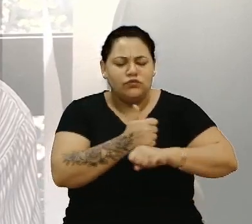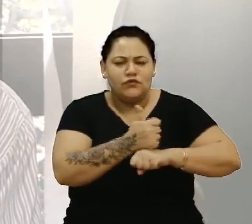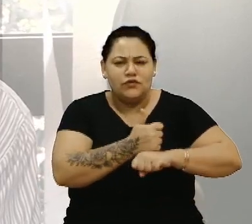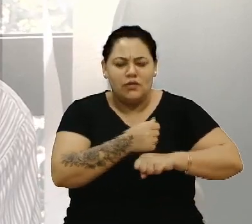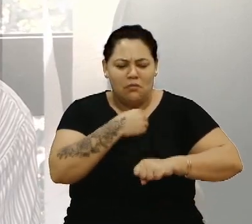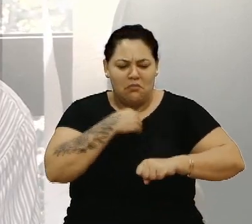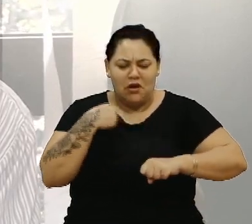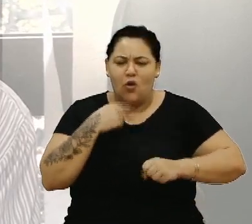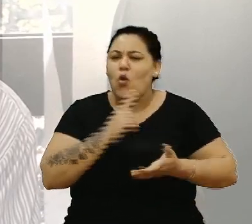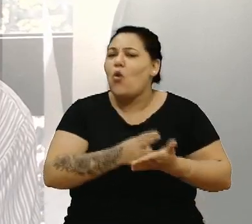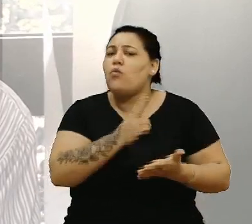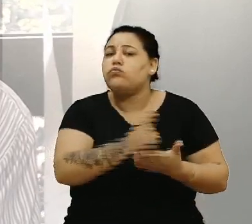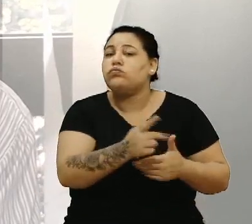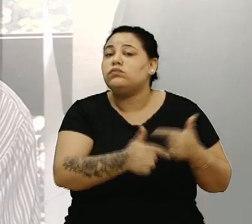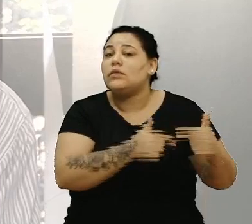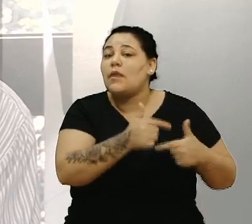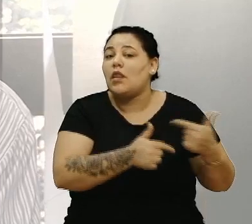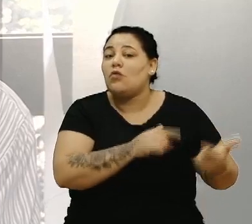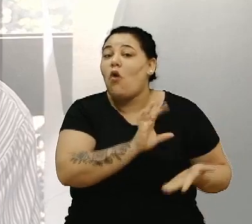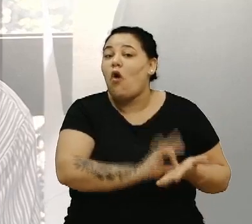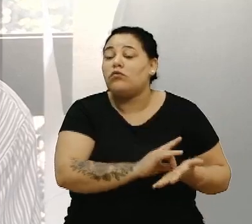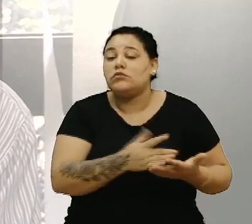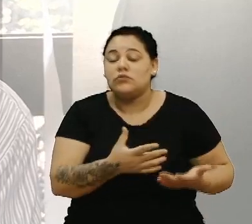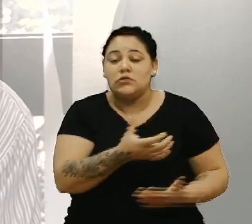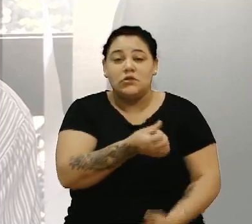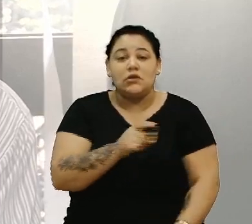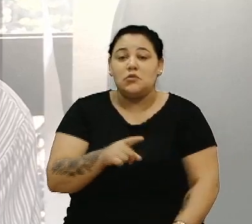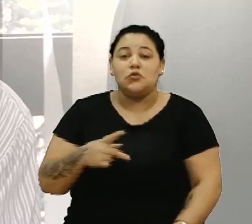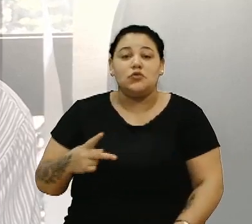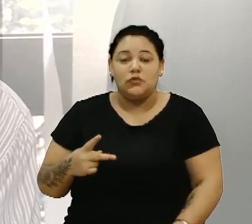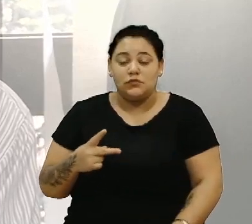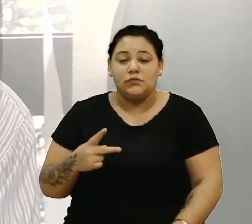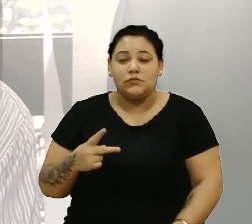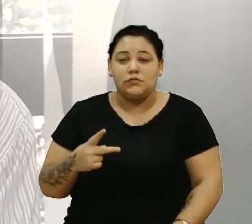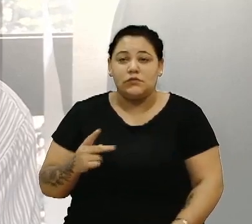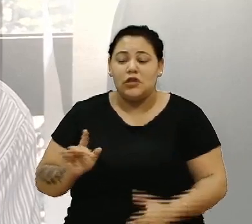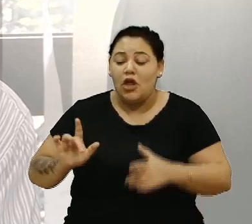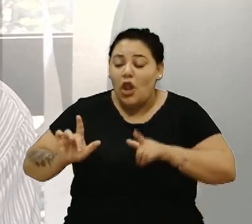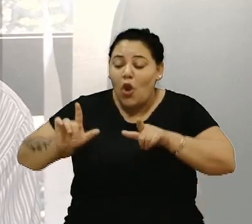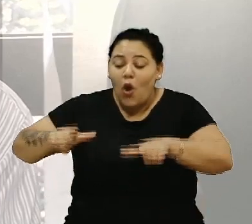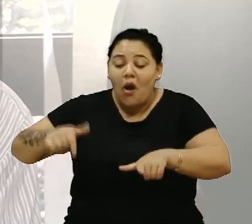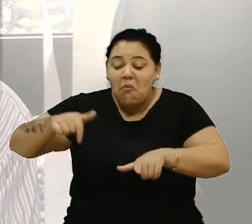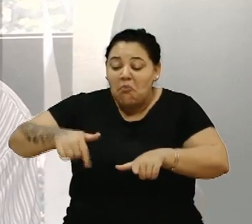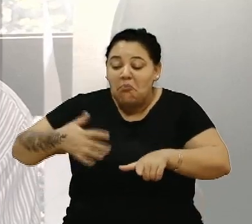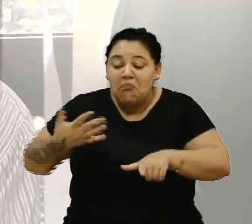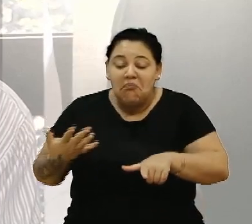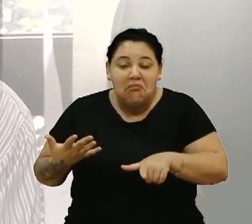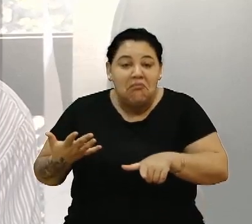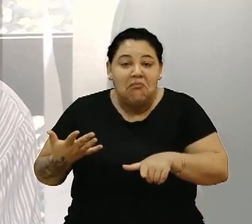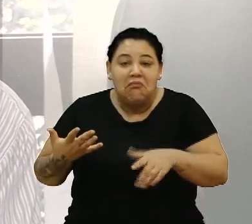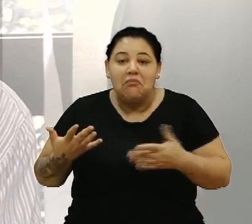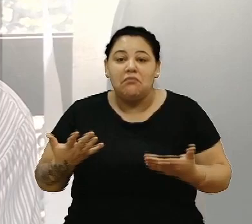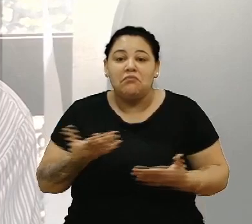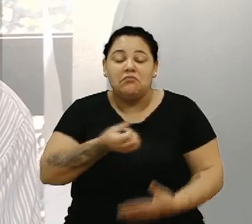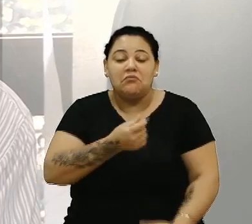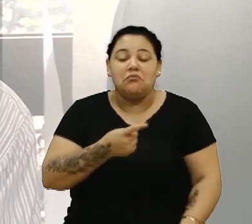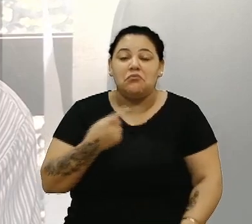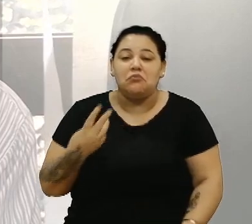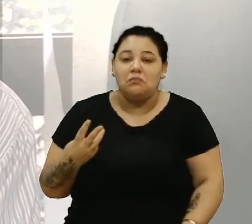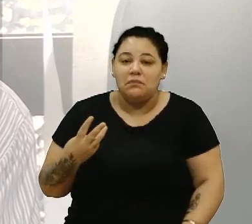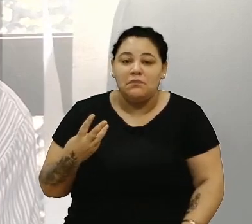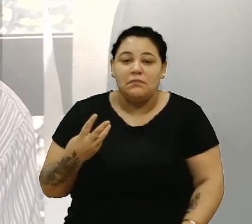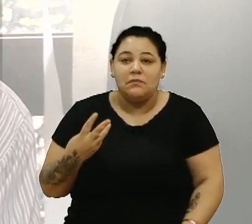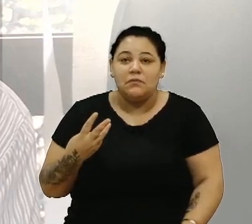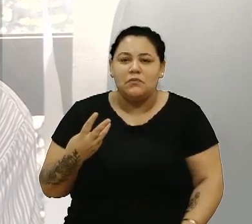continuam atuantes? 6.2. Onde estão alocados esses profissionais? 6.3.